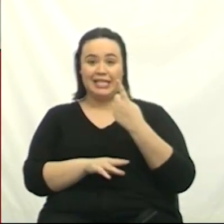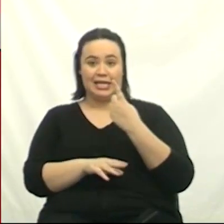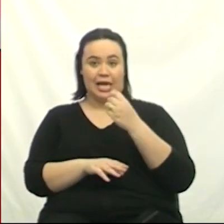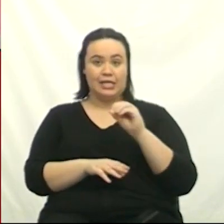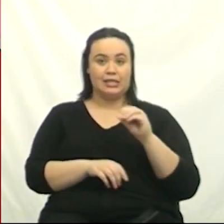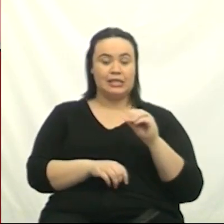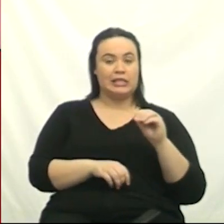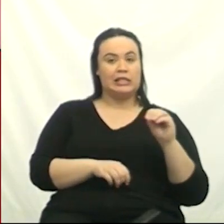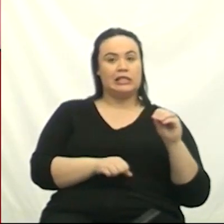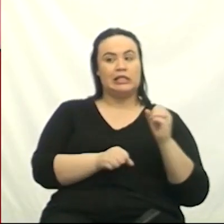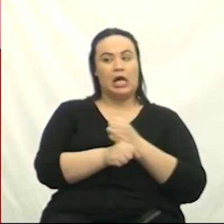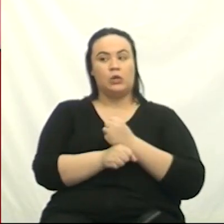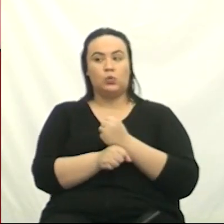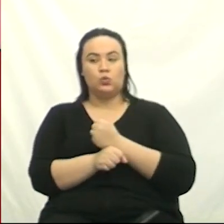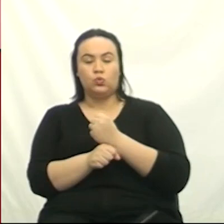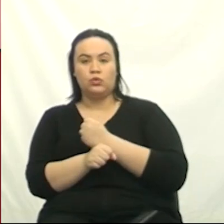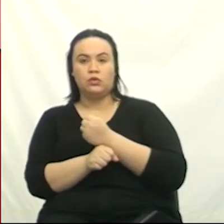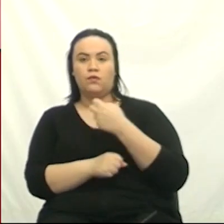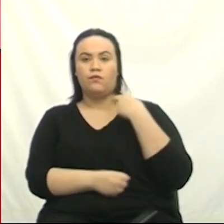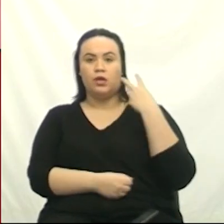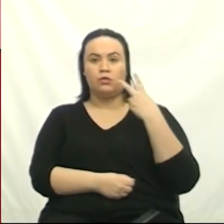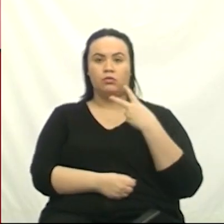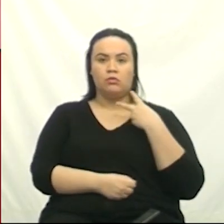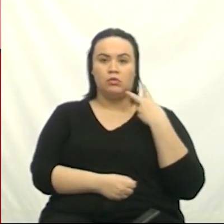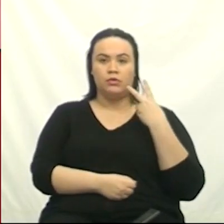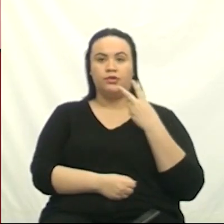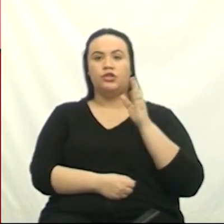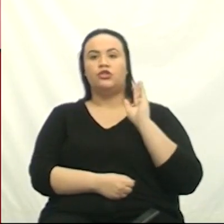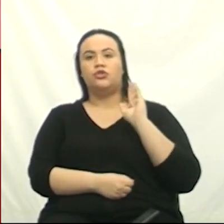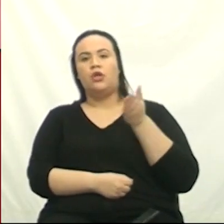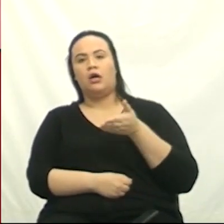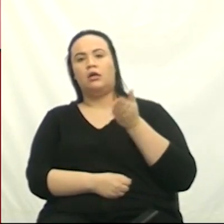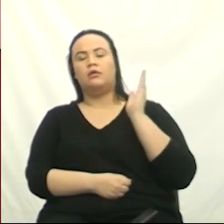e vereador Juarez há dez anos e meio